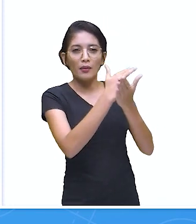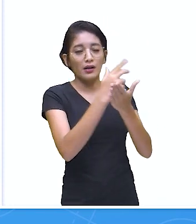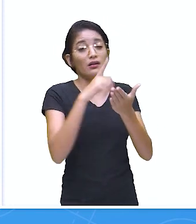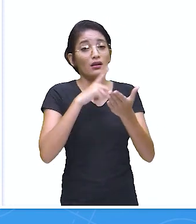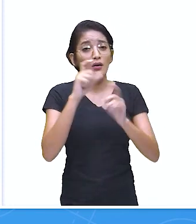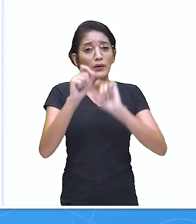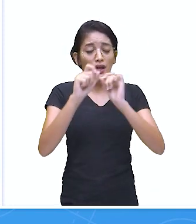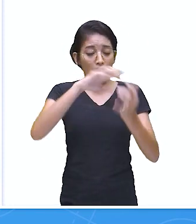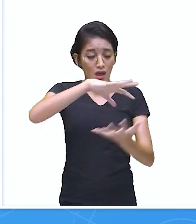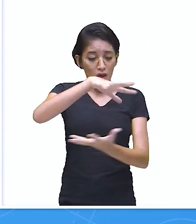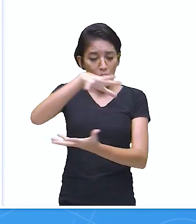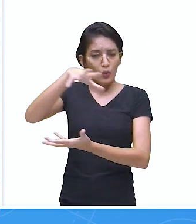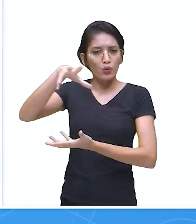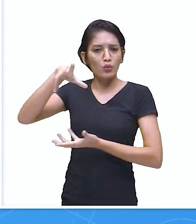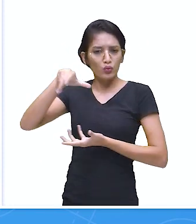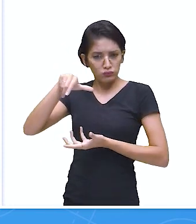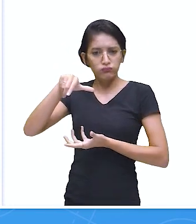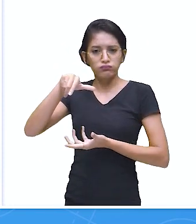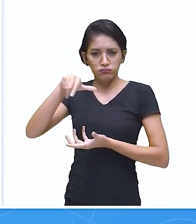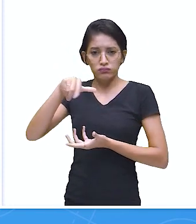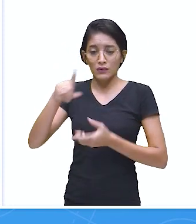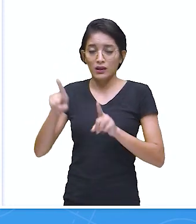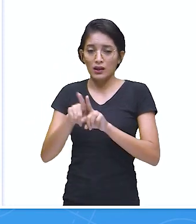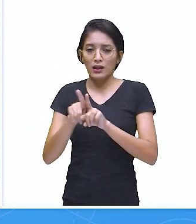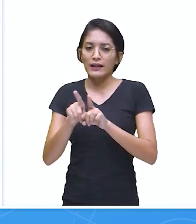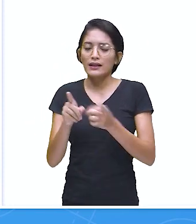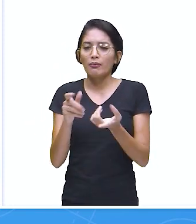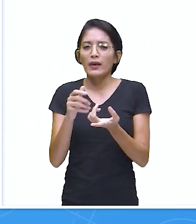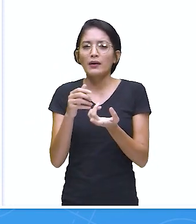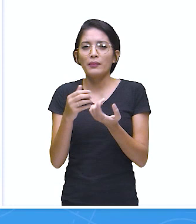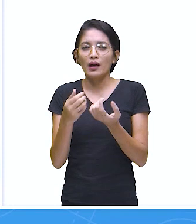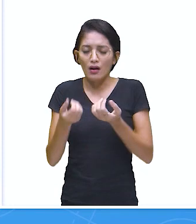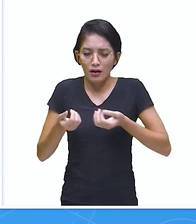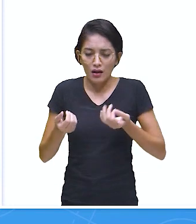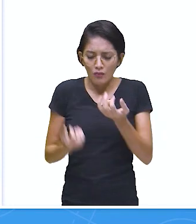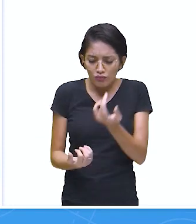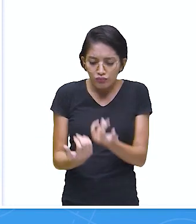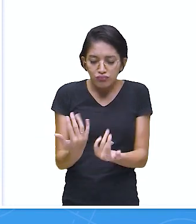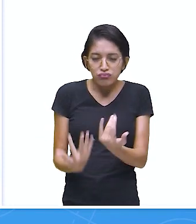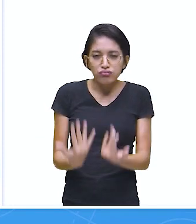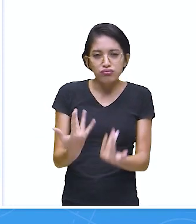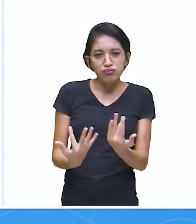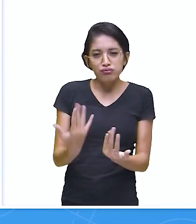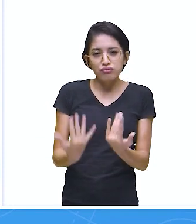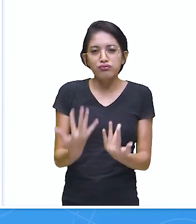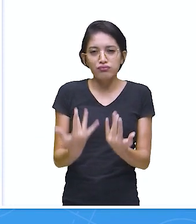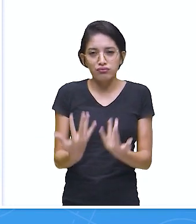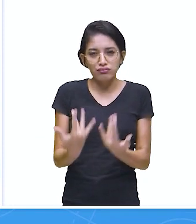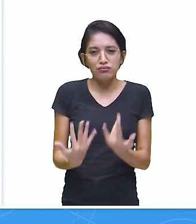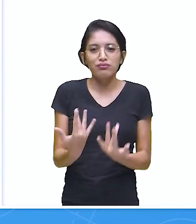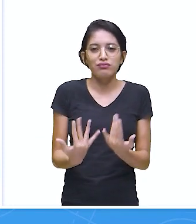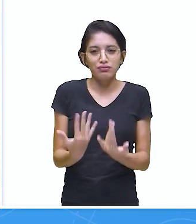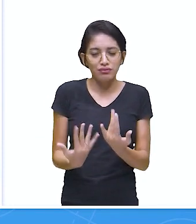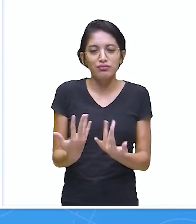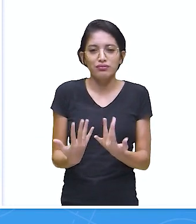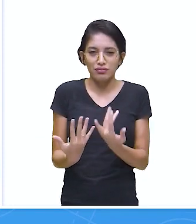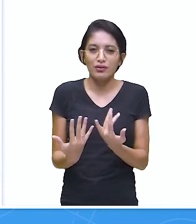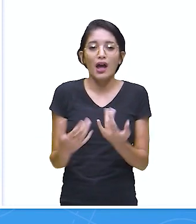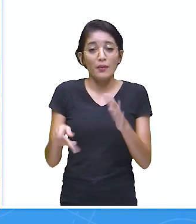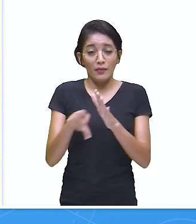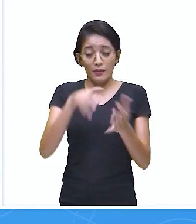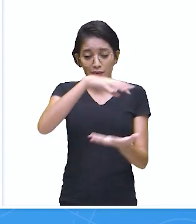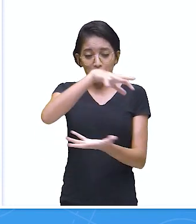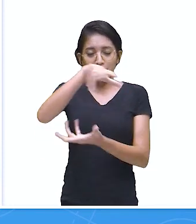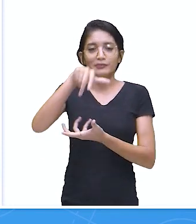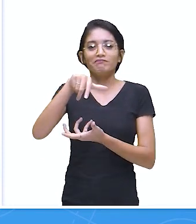Planeta Terra. Temos aqui fogão, né? Fogão aqui com fogo, aquecendo o planeta